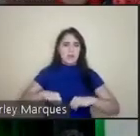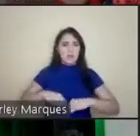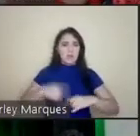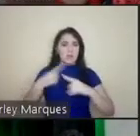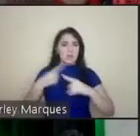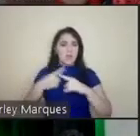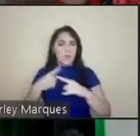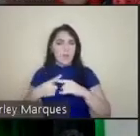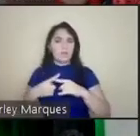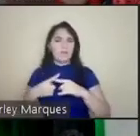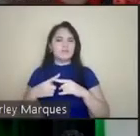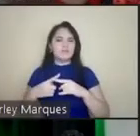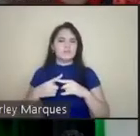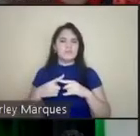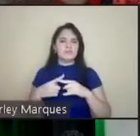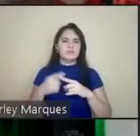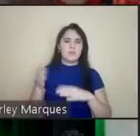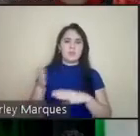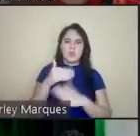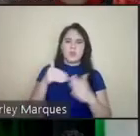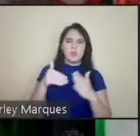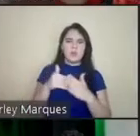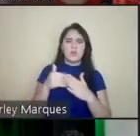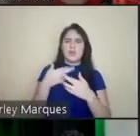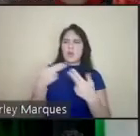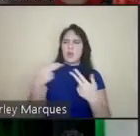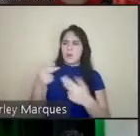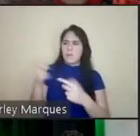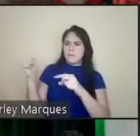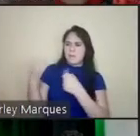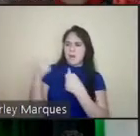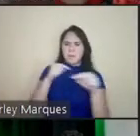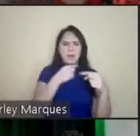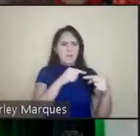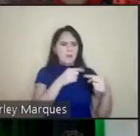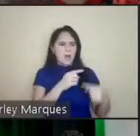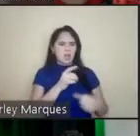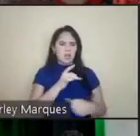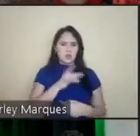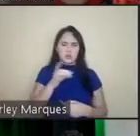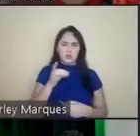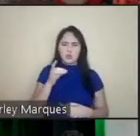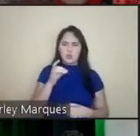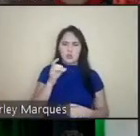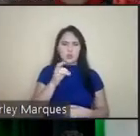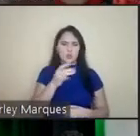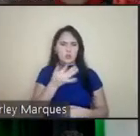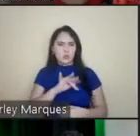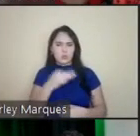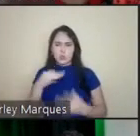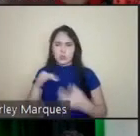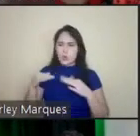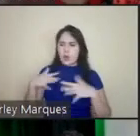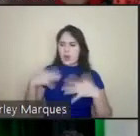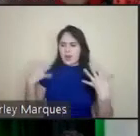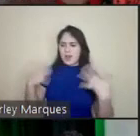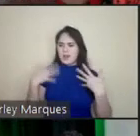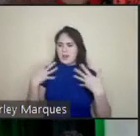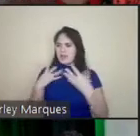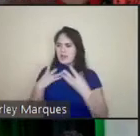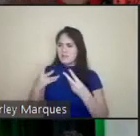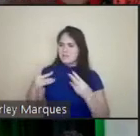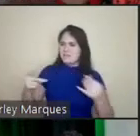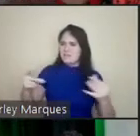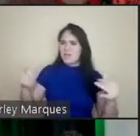que tudo nos atinja? Para que nenhuma dor ou alegria passem desapercebidos? Para que um